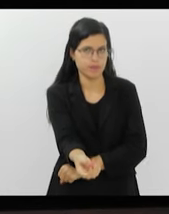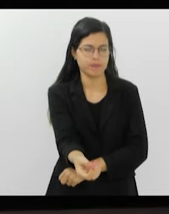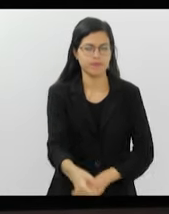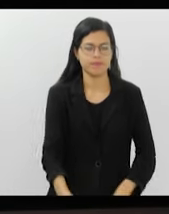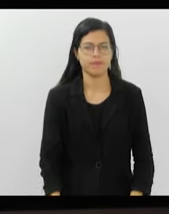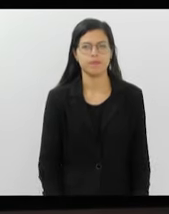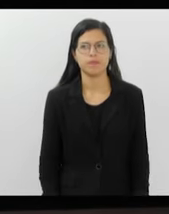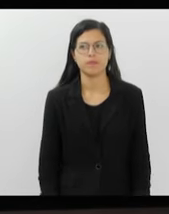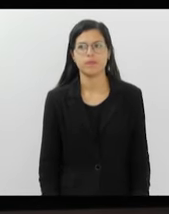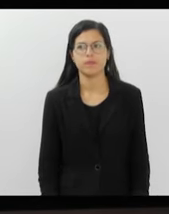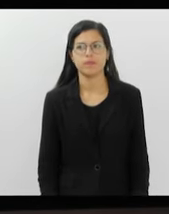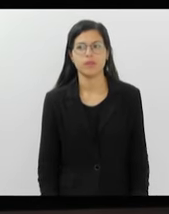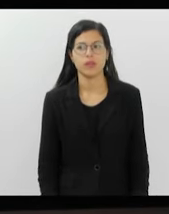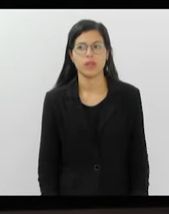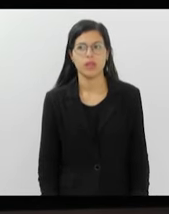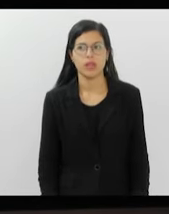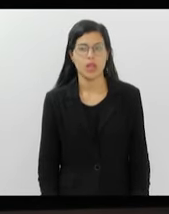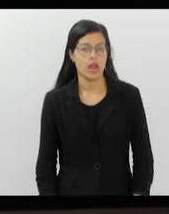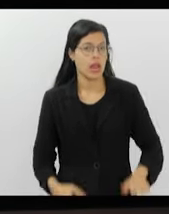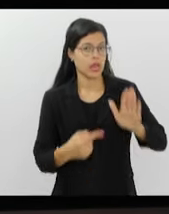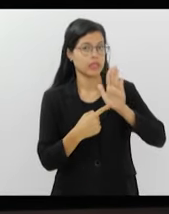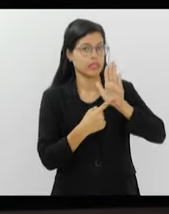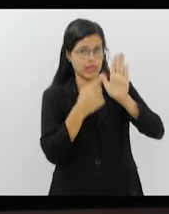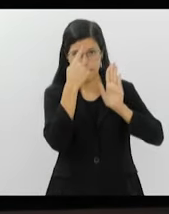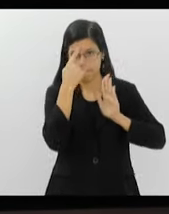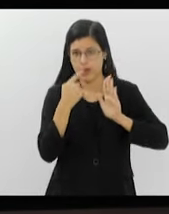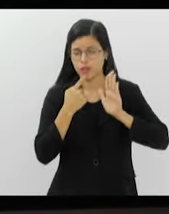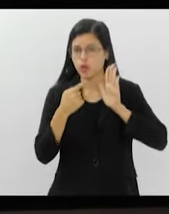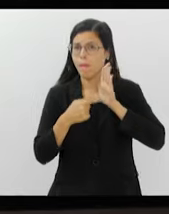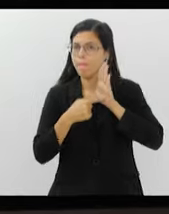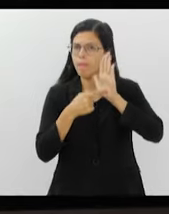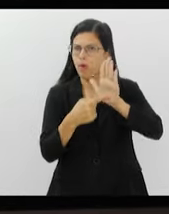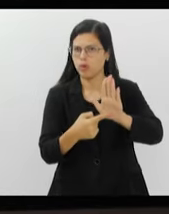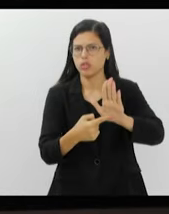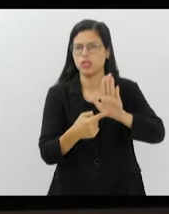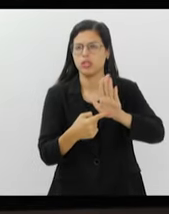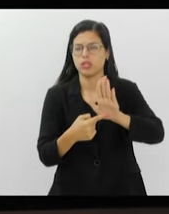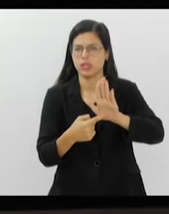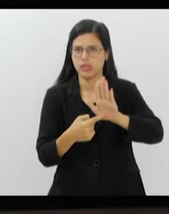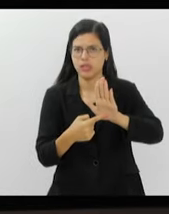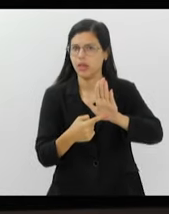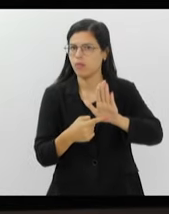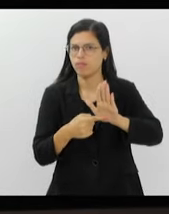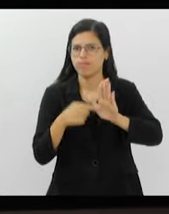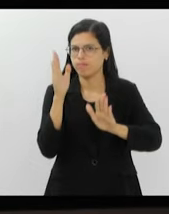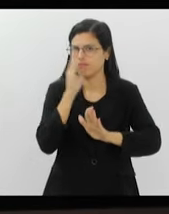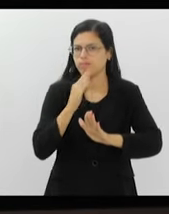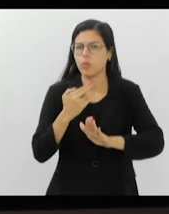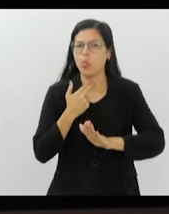2026 e esse quadro prova isso o Brasil não pode